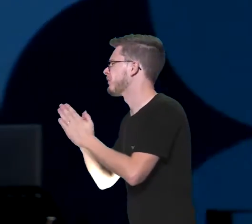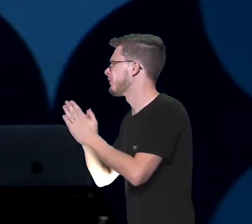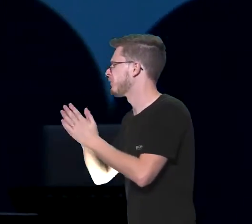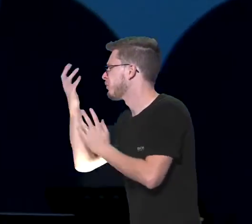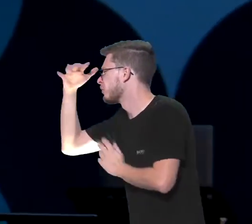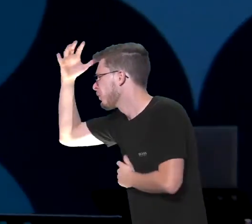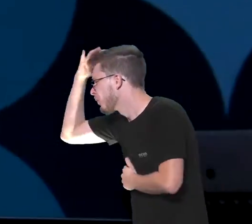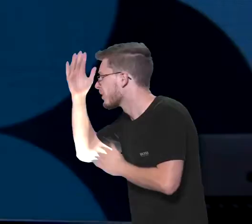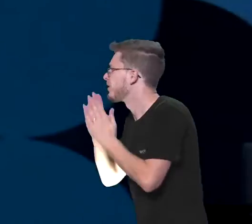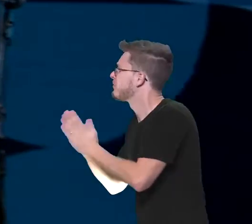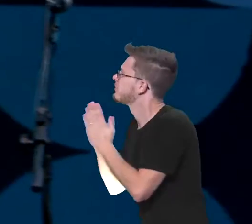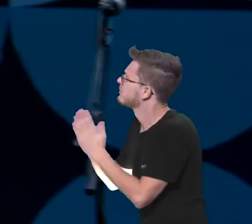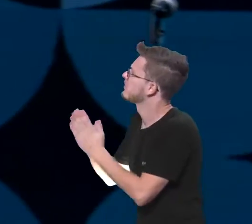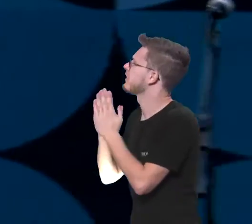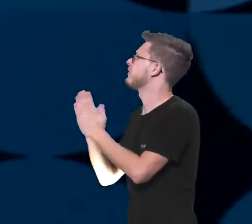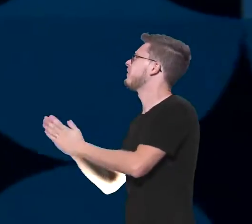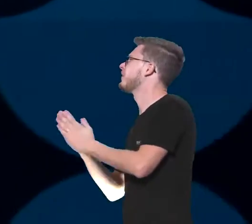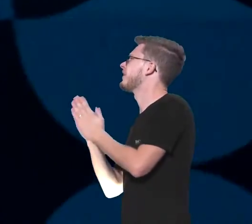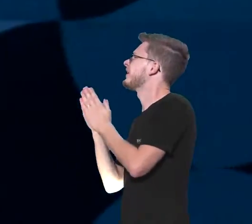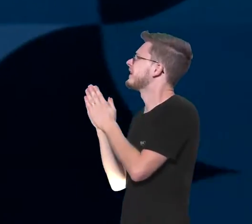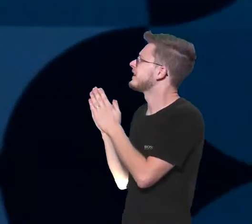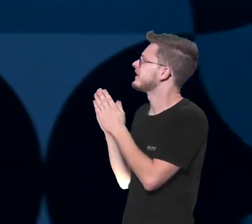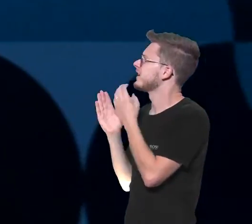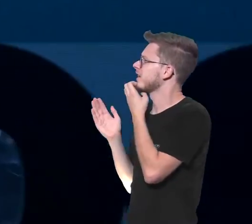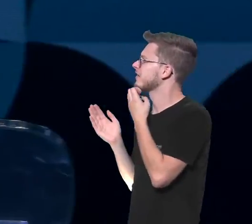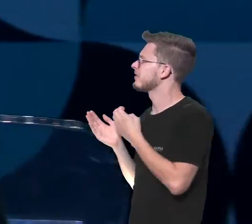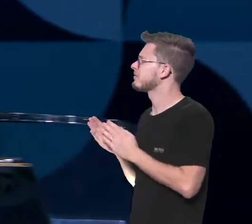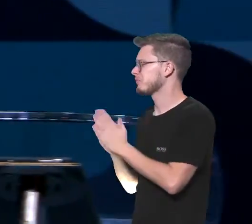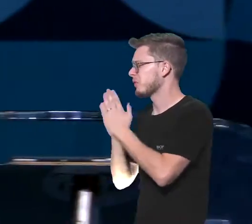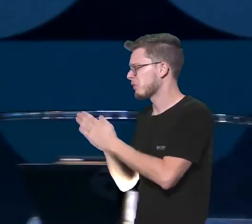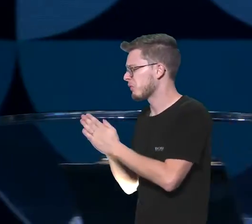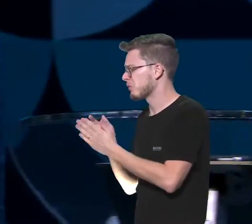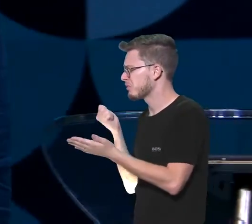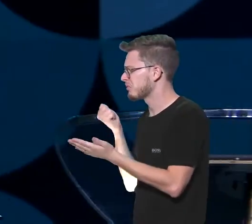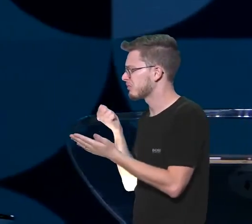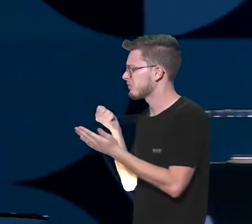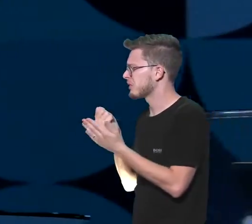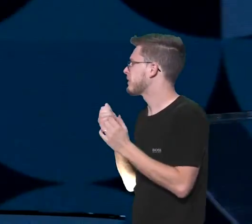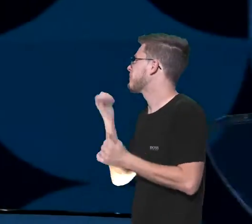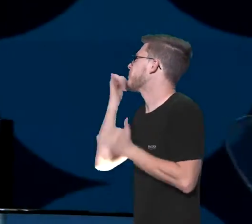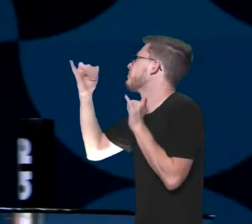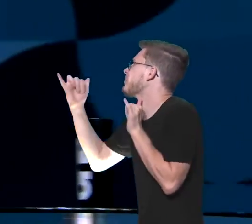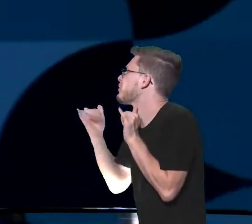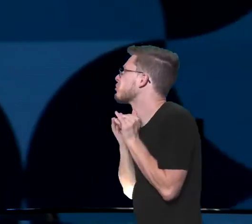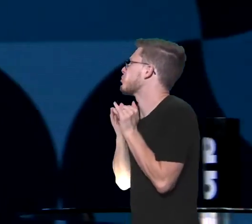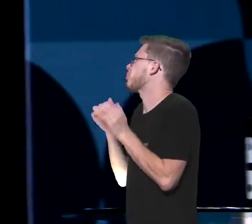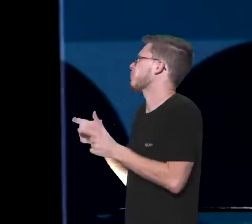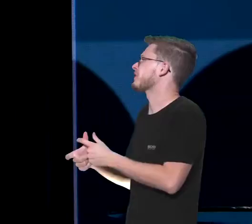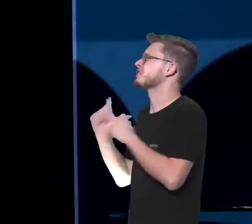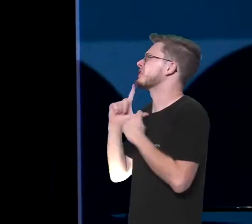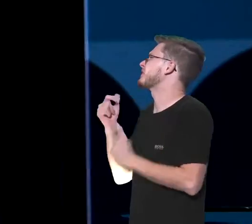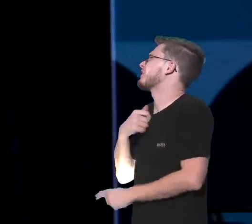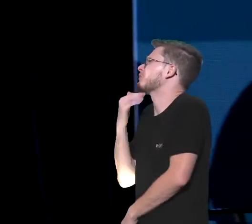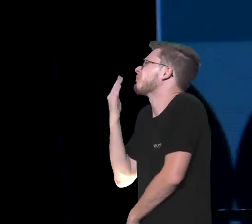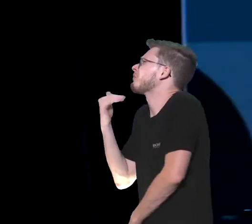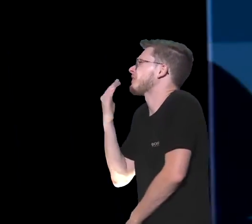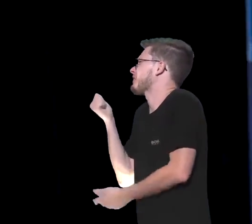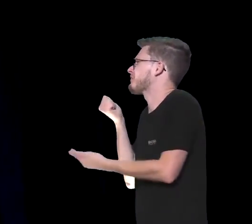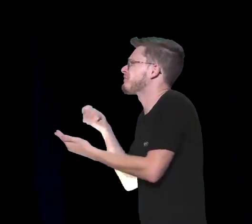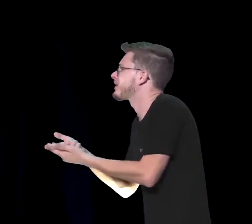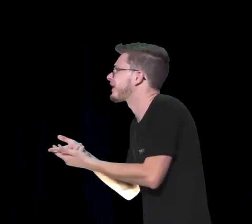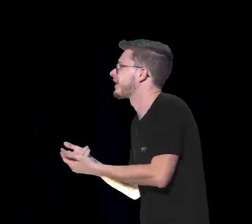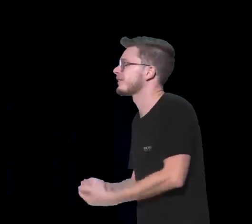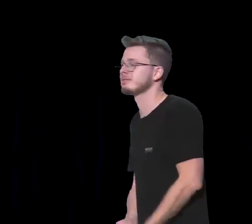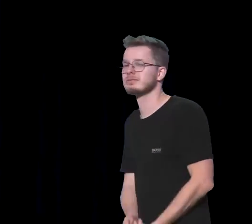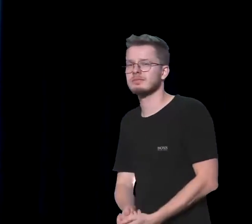ele começa a implorar, Senhor, por favor, paga minha dívida, me perdoe, eu não tenho como pagar, por favor. E a Bíblia